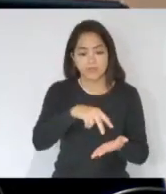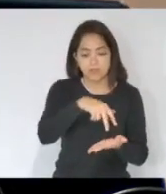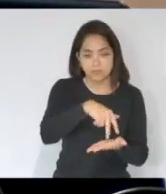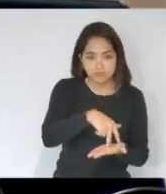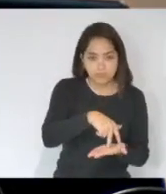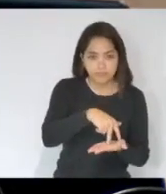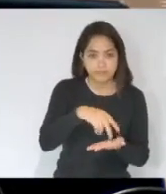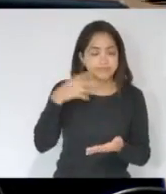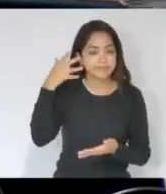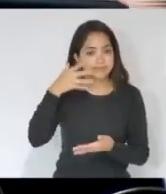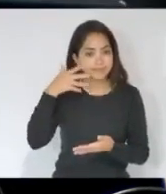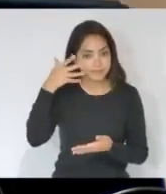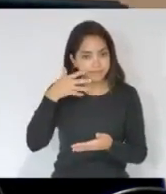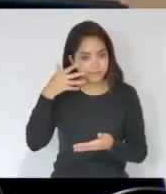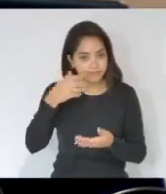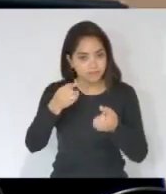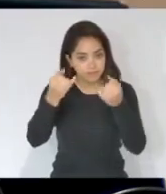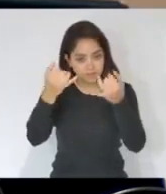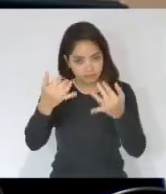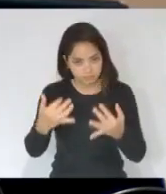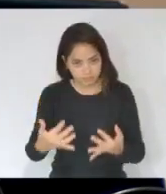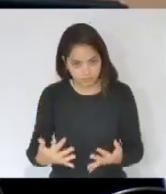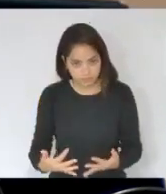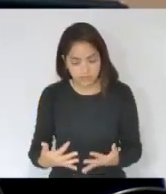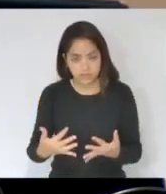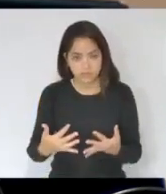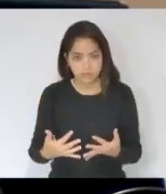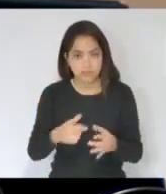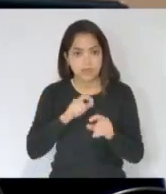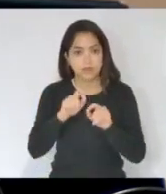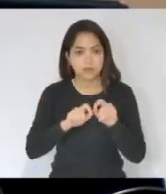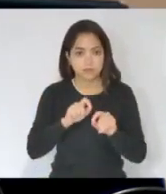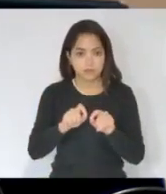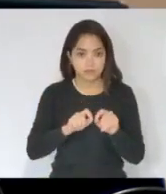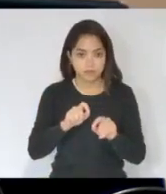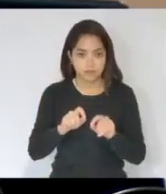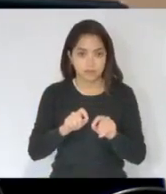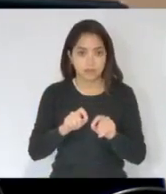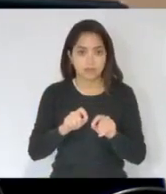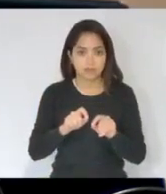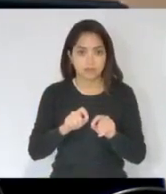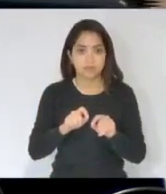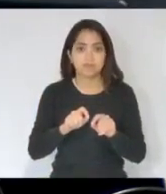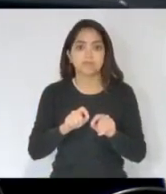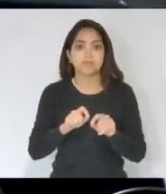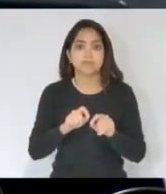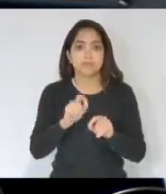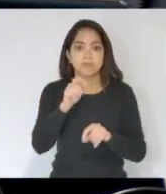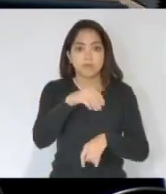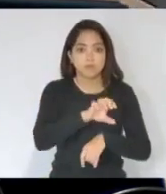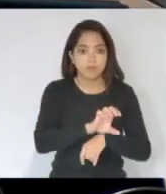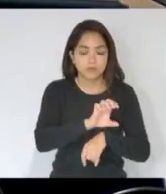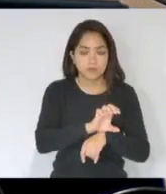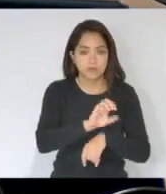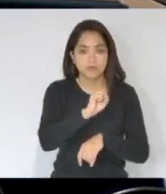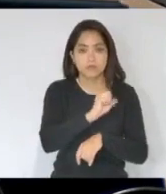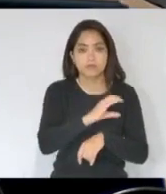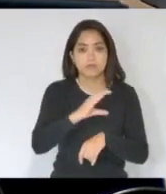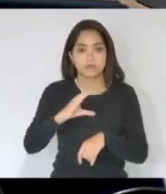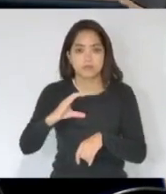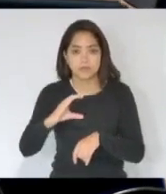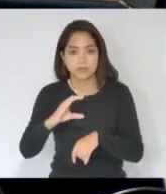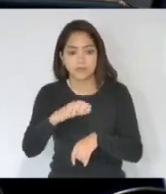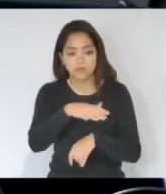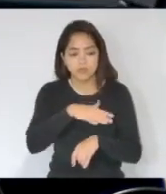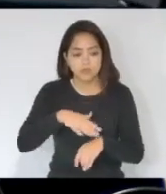da palavra para explanar sobre a inserção de Santa Catarina no